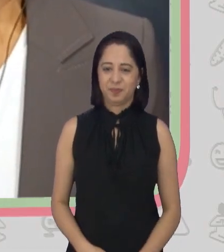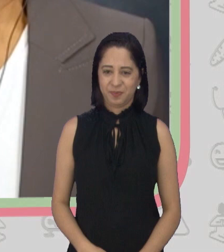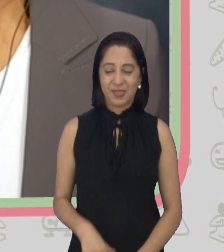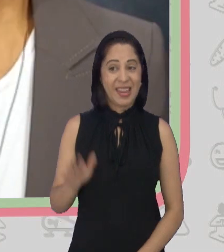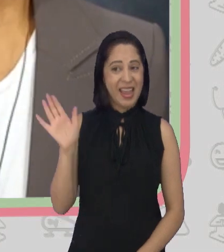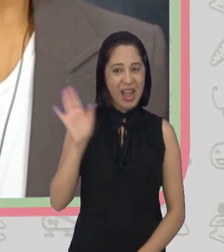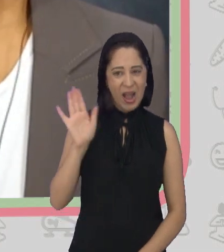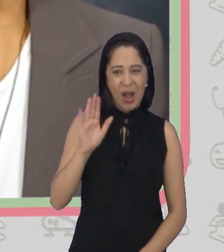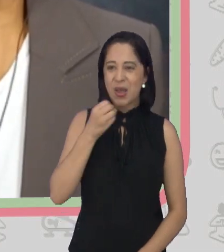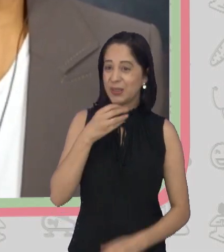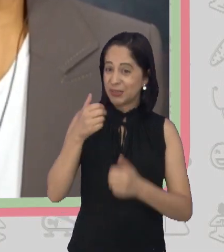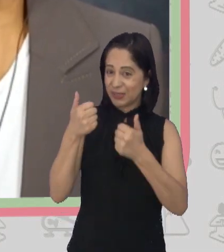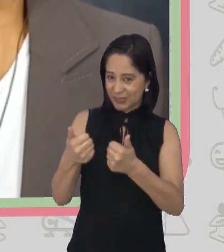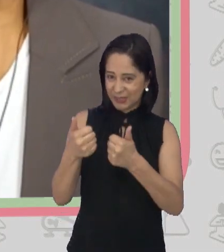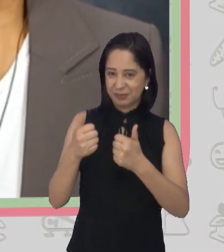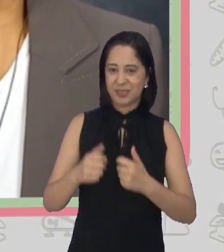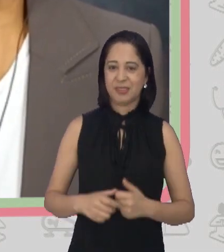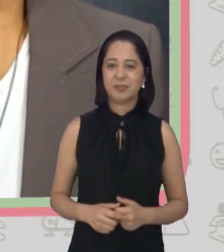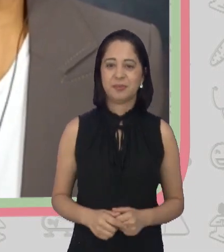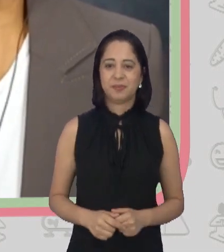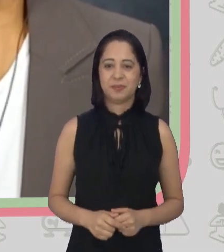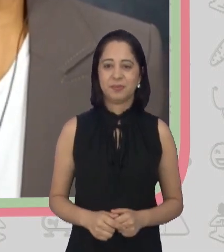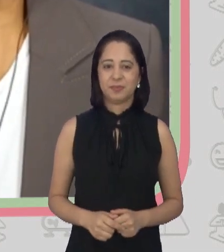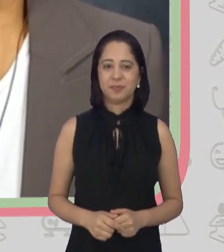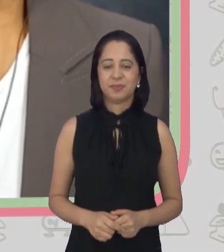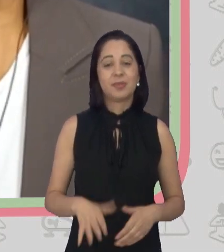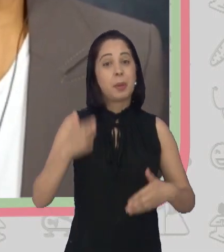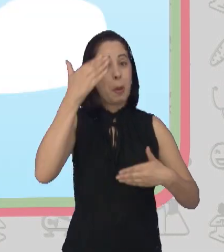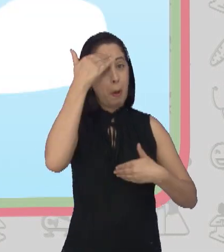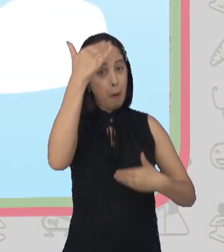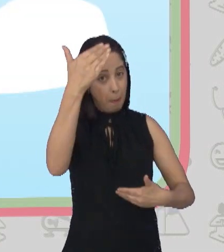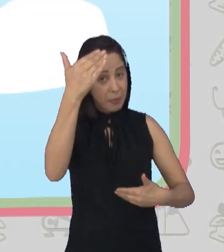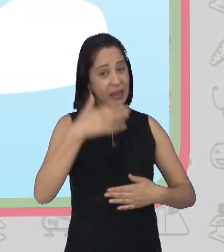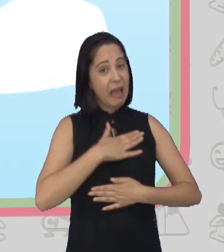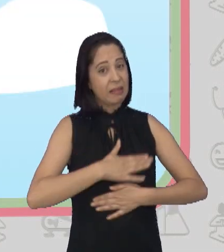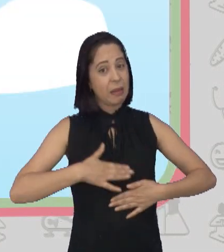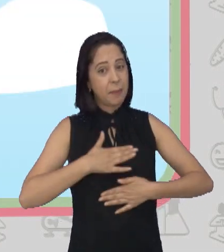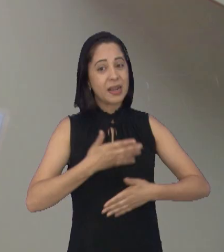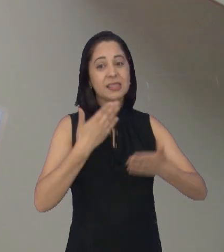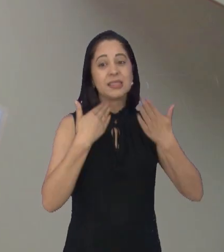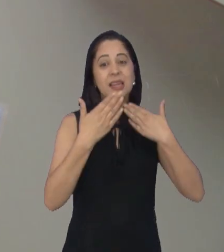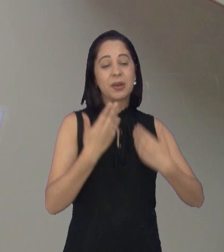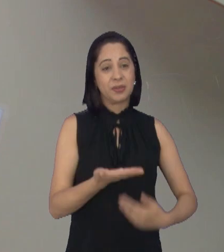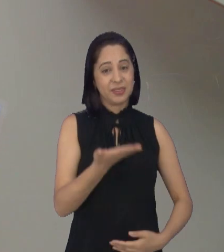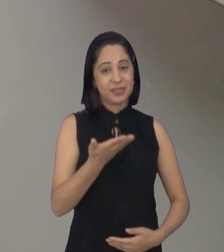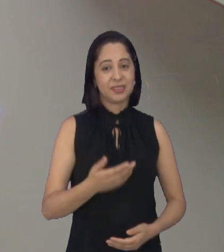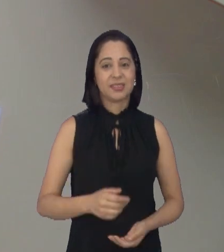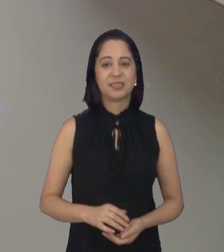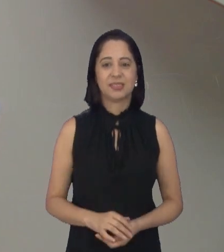Oi, Gisele, tudo bem? Muito obrigada, que prazer conversar com você.